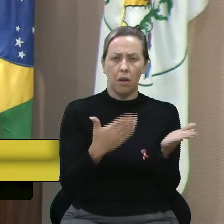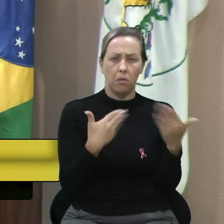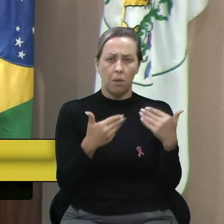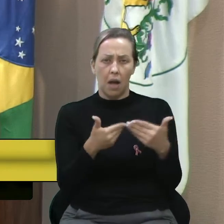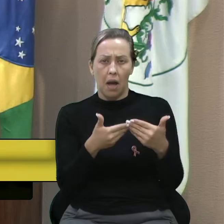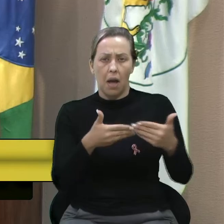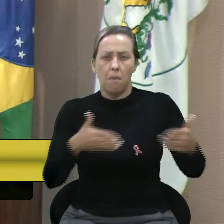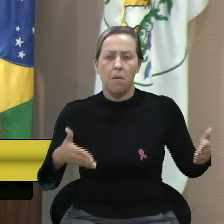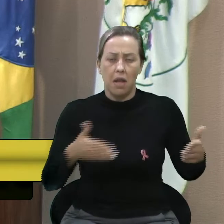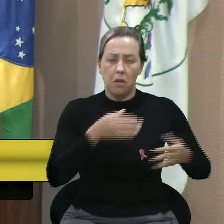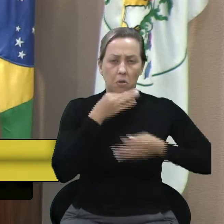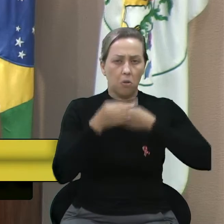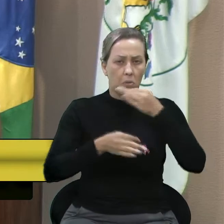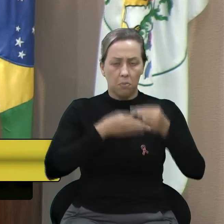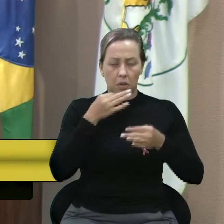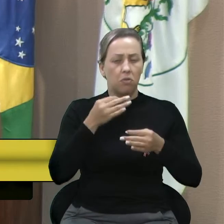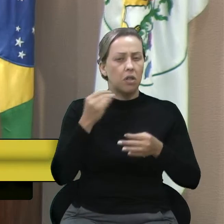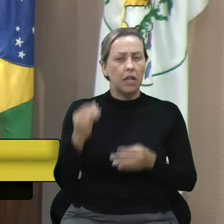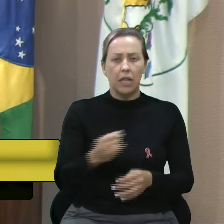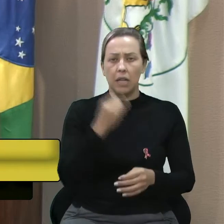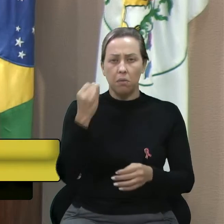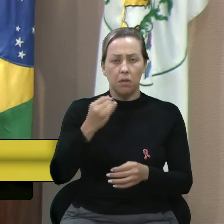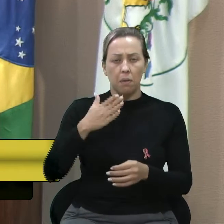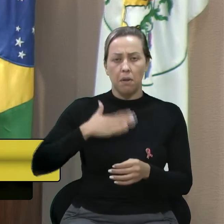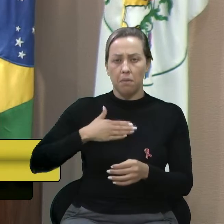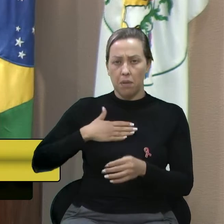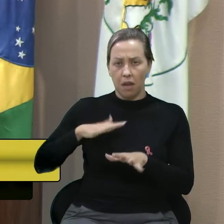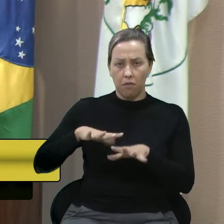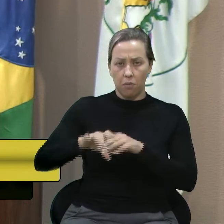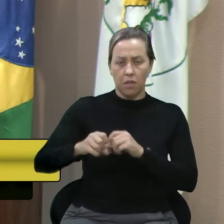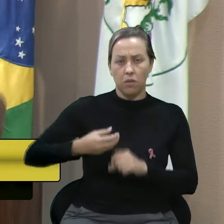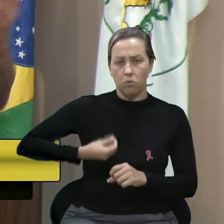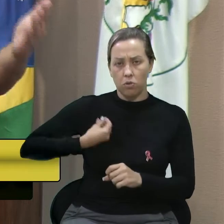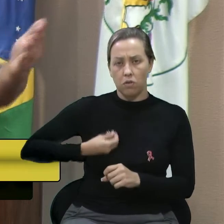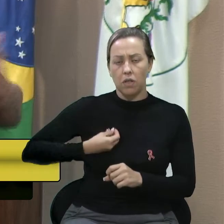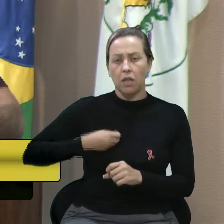mulher crítica, foi fundamental para a minha formação,